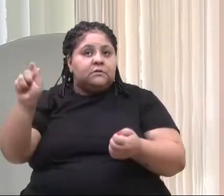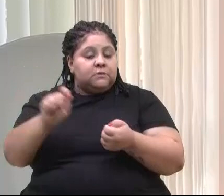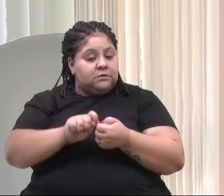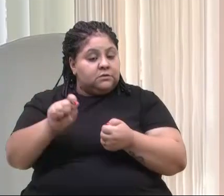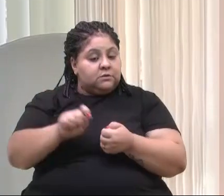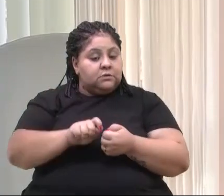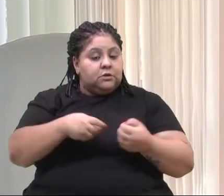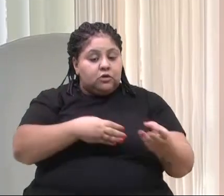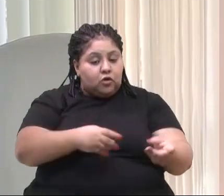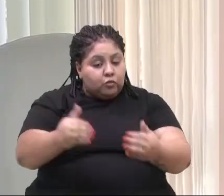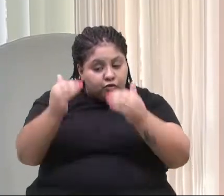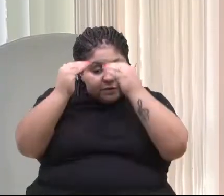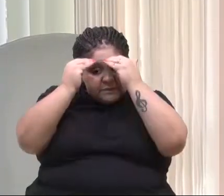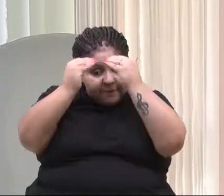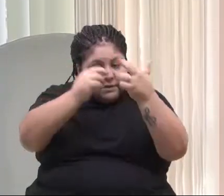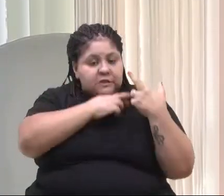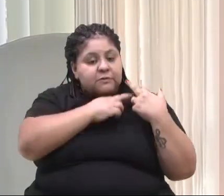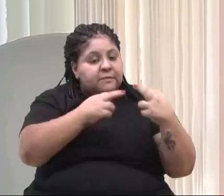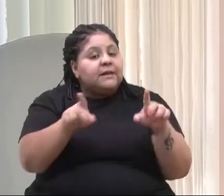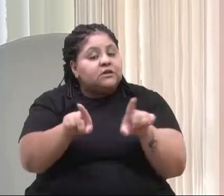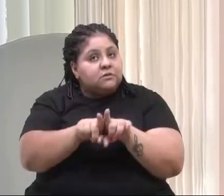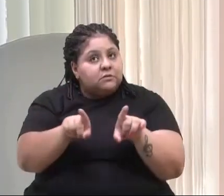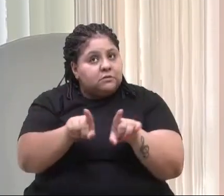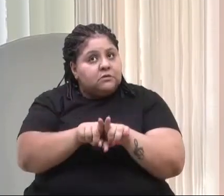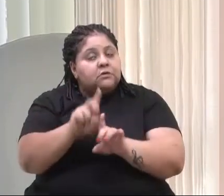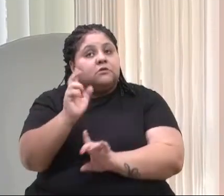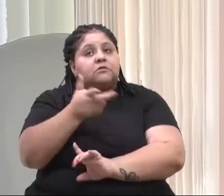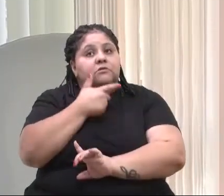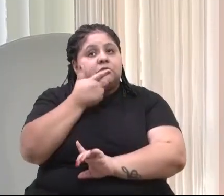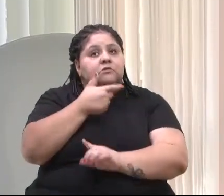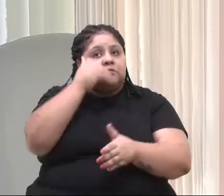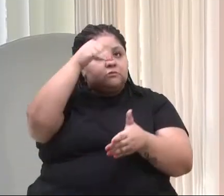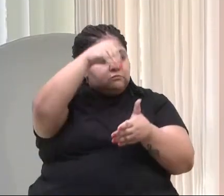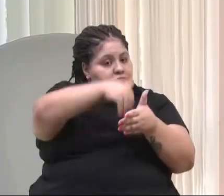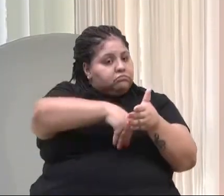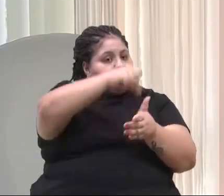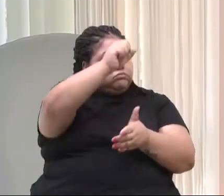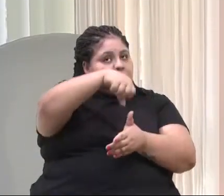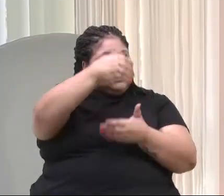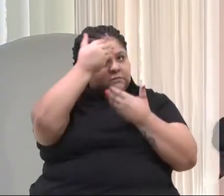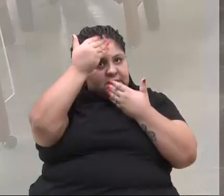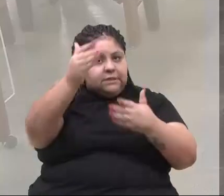muito respeito e muita responsabilidade. E eu declaro o meu voto favorável. Muito obrigado.